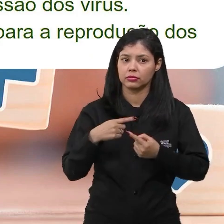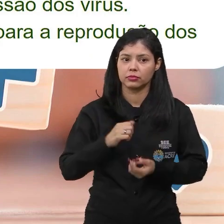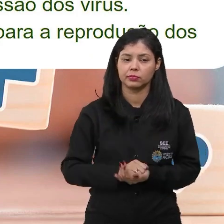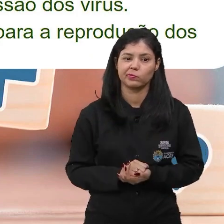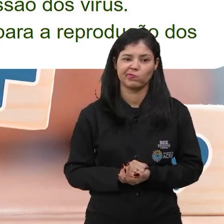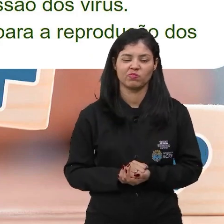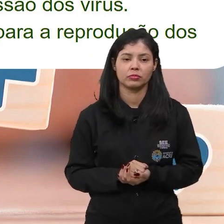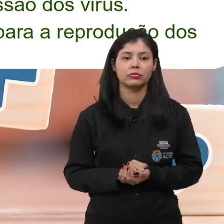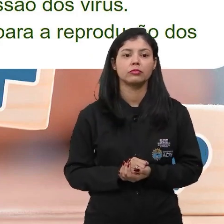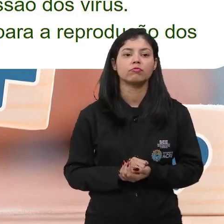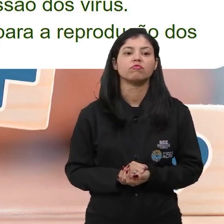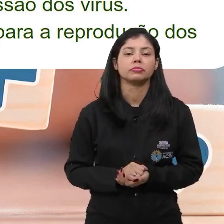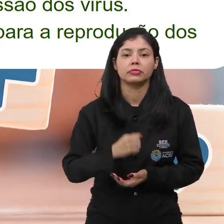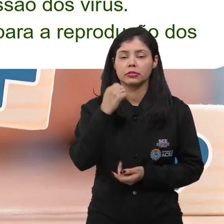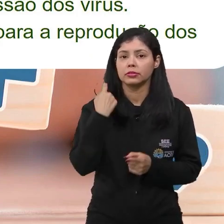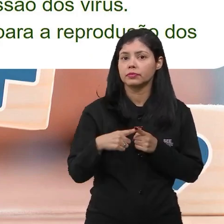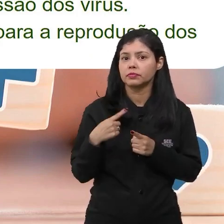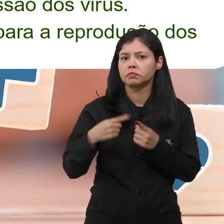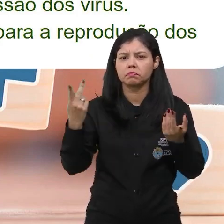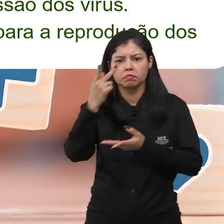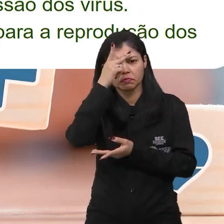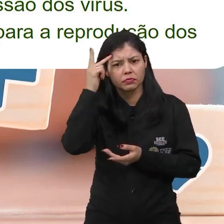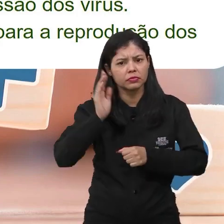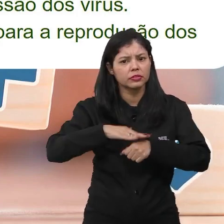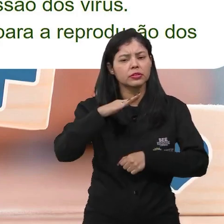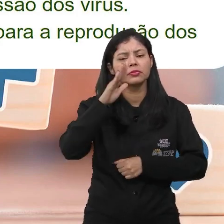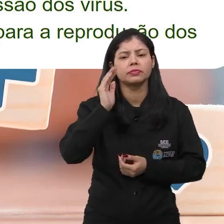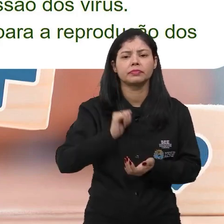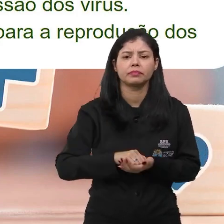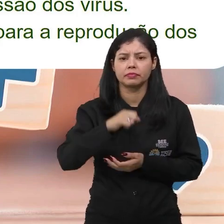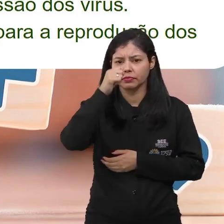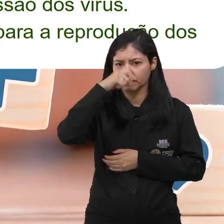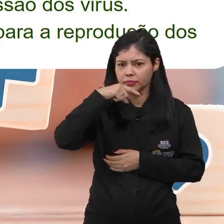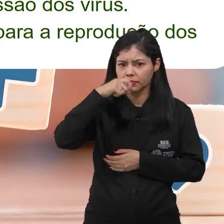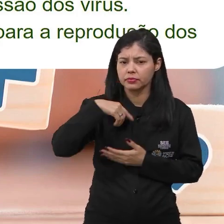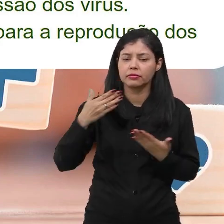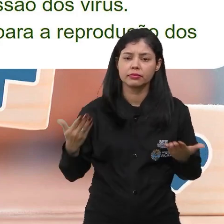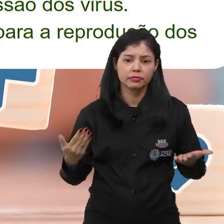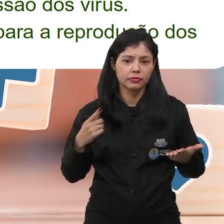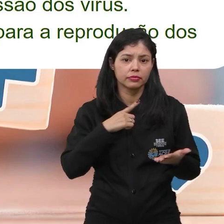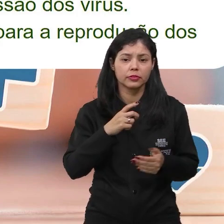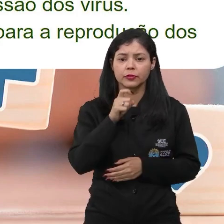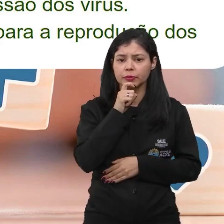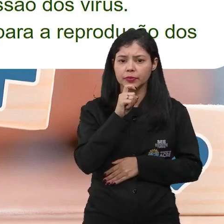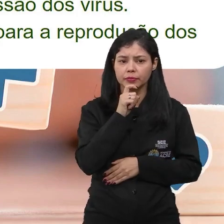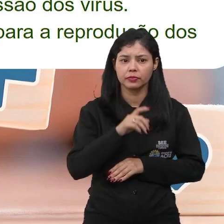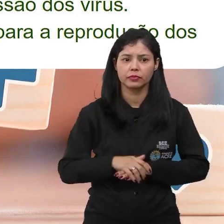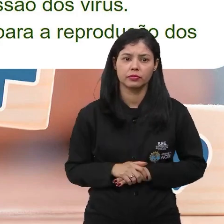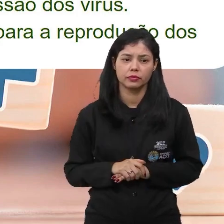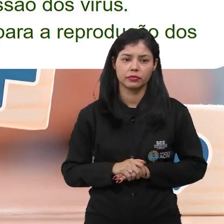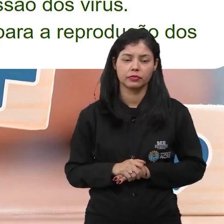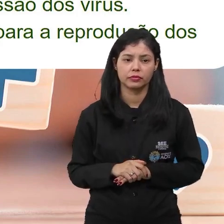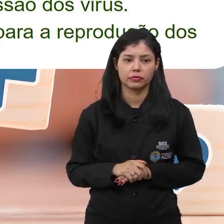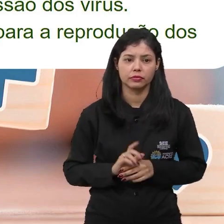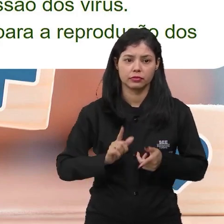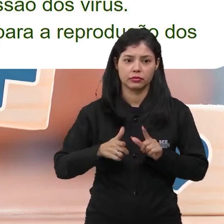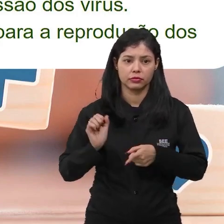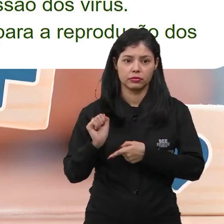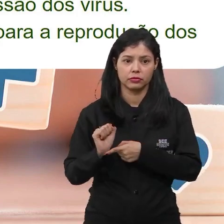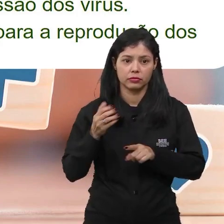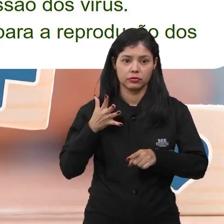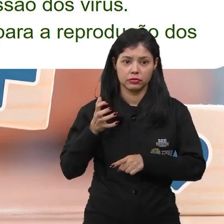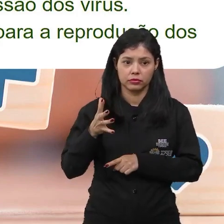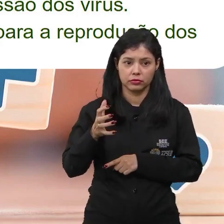Por quê? Então, a questão quer saber por que as pessoas ficam mais gripadas ali nos períodos que estão fazendo frio. Então, a alternativa